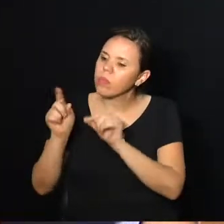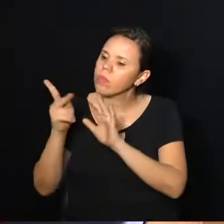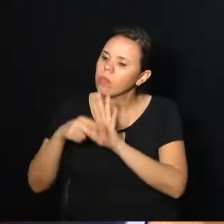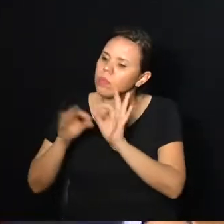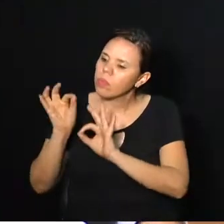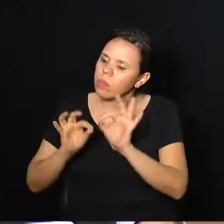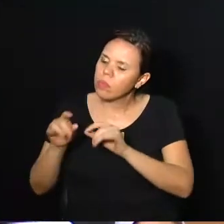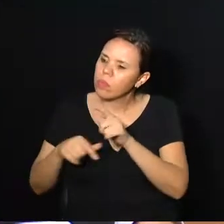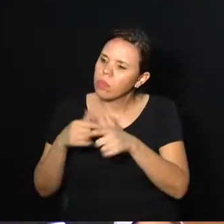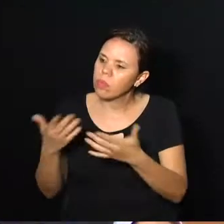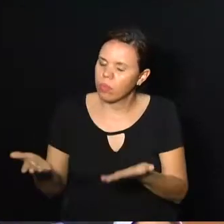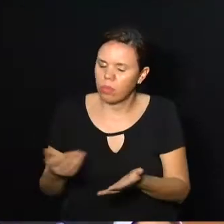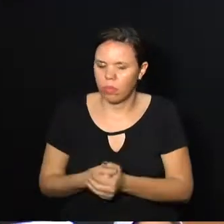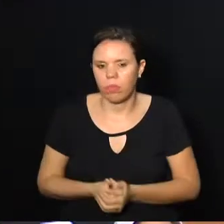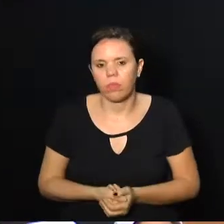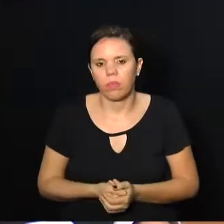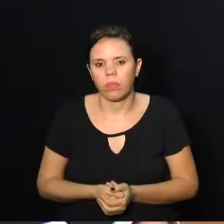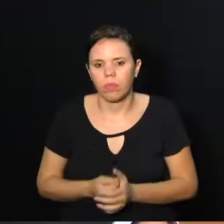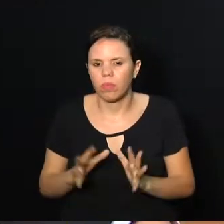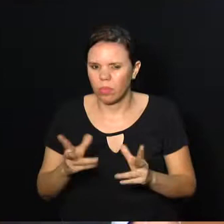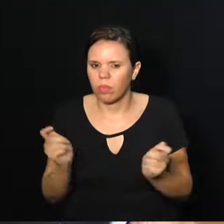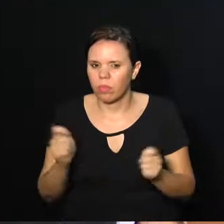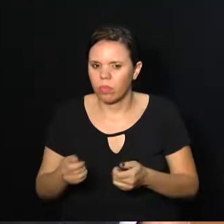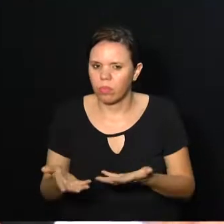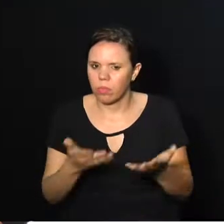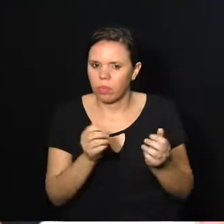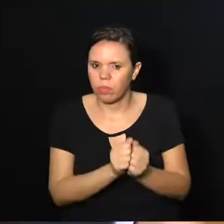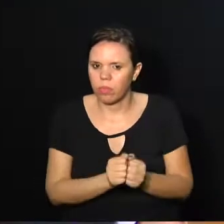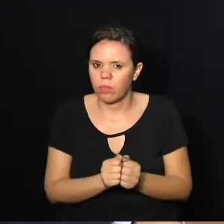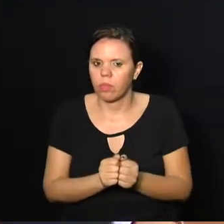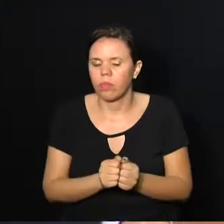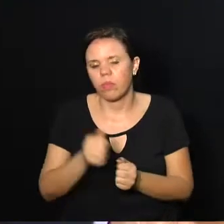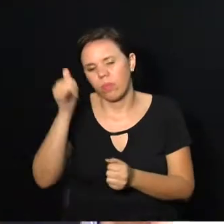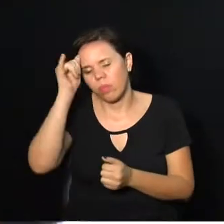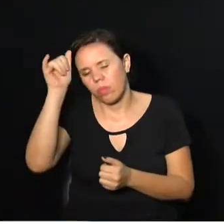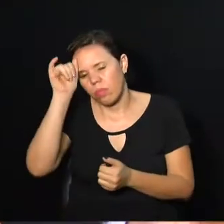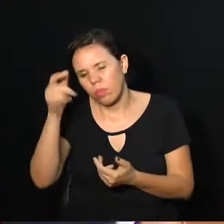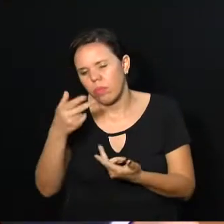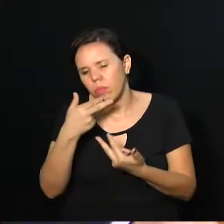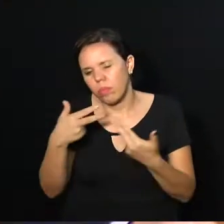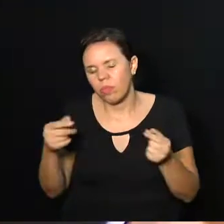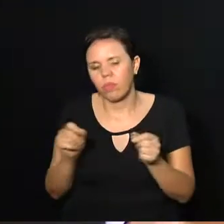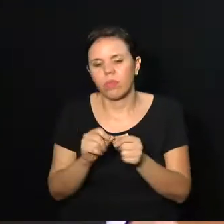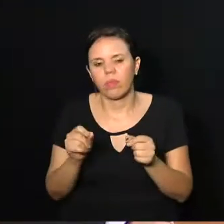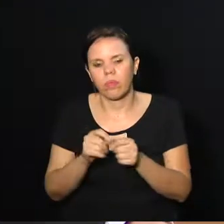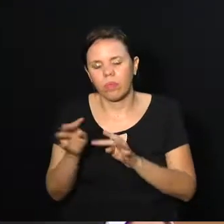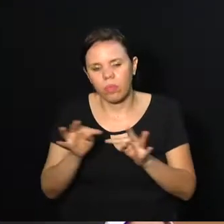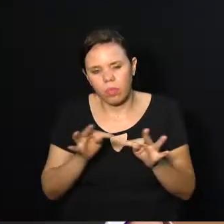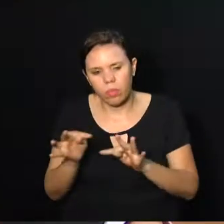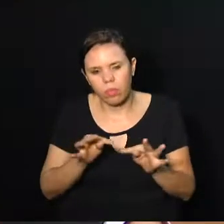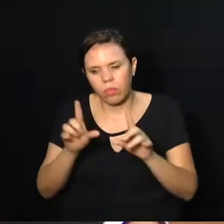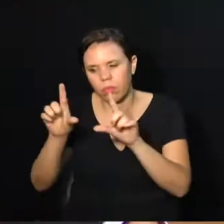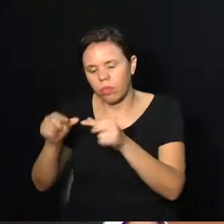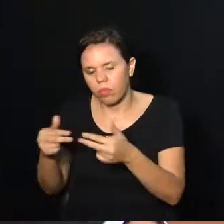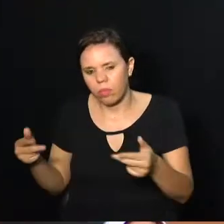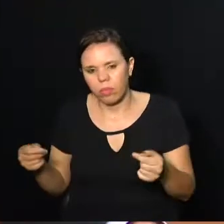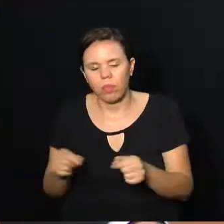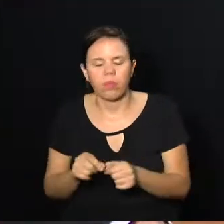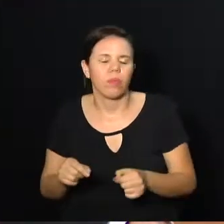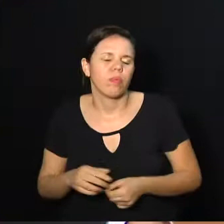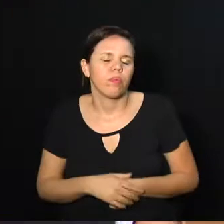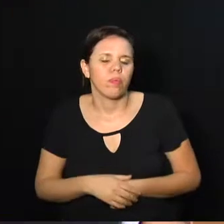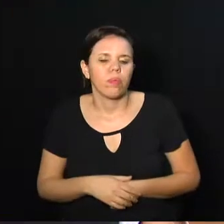de trabalhos. Acho que tudo tem que caminhar junto. A prevenção, a redução, o tratamento. Porque tem pessoas que